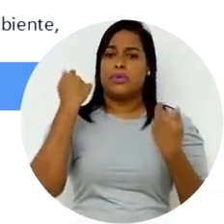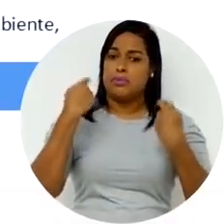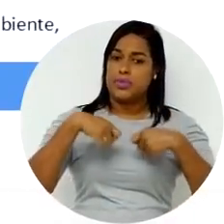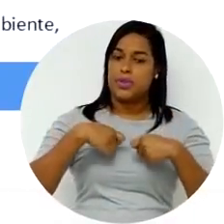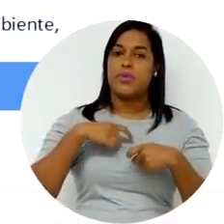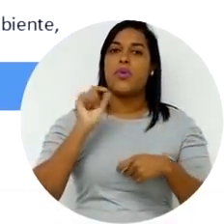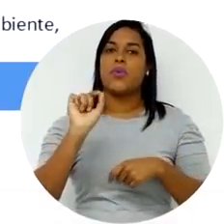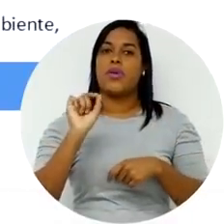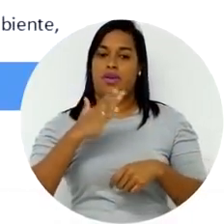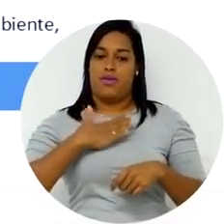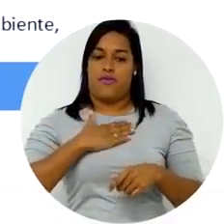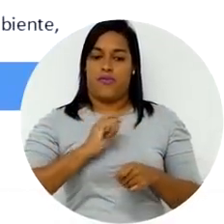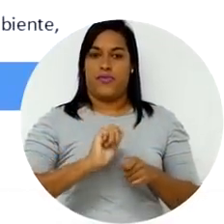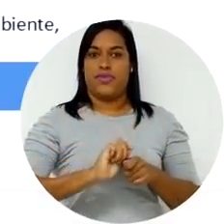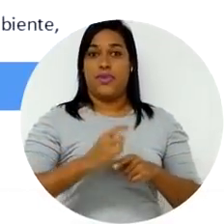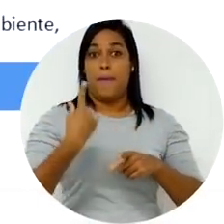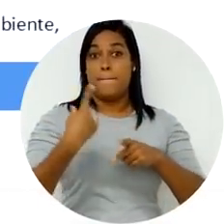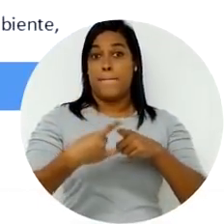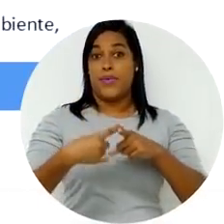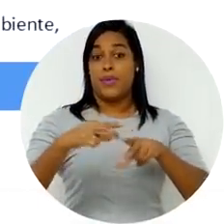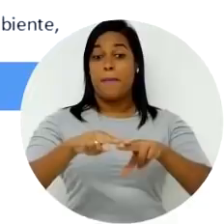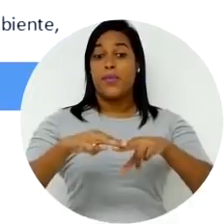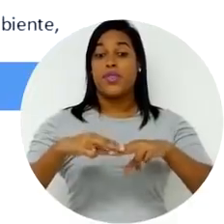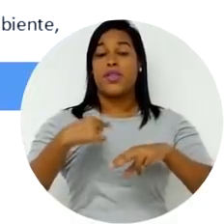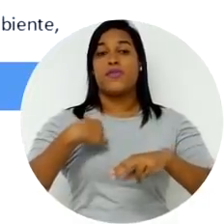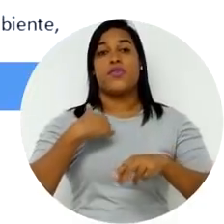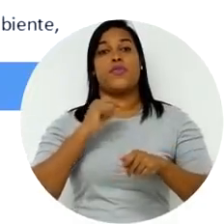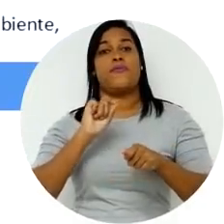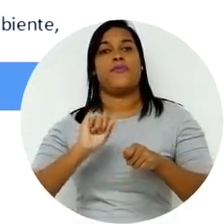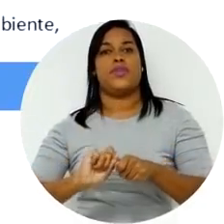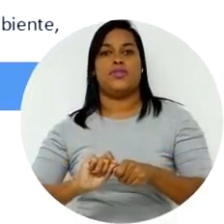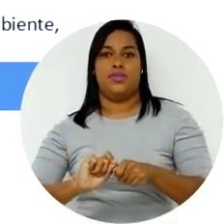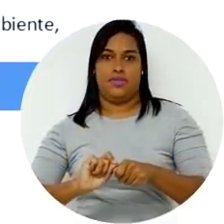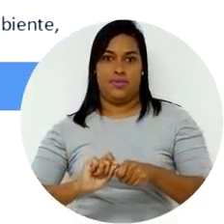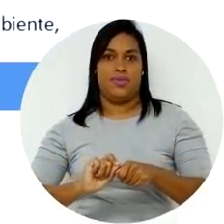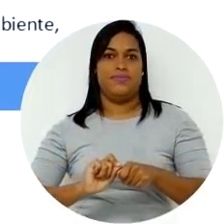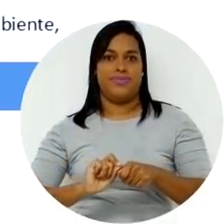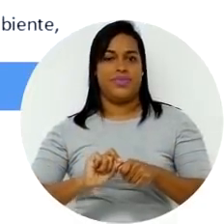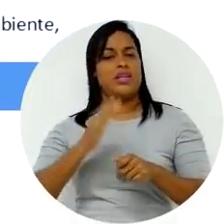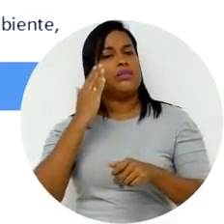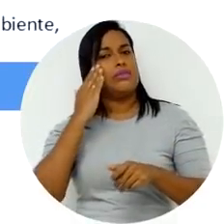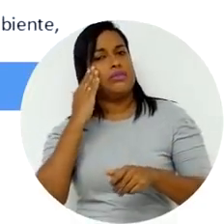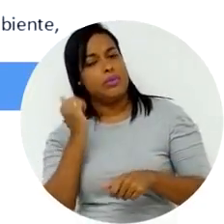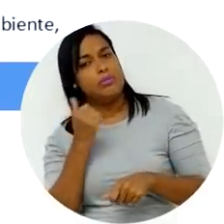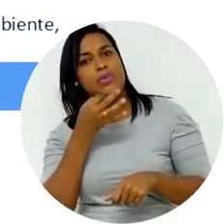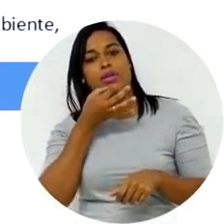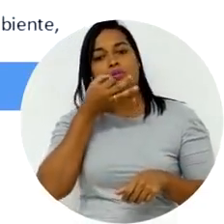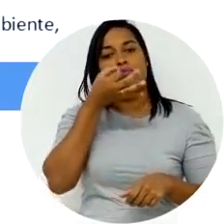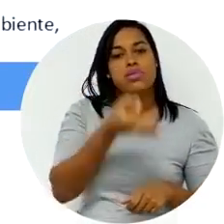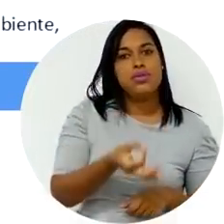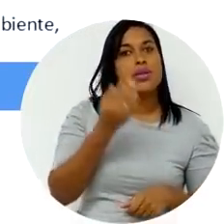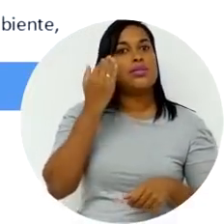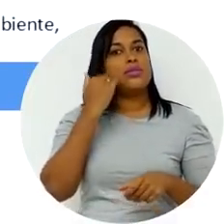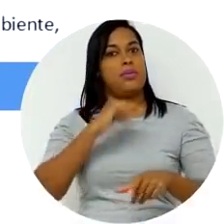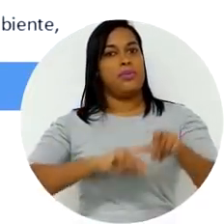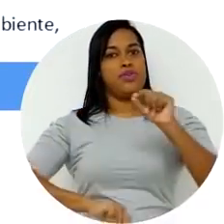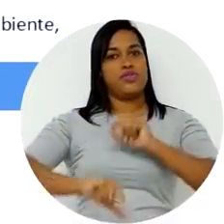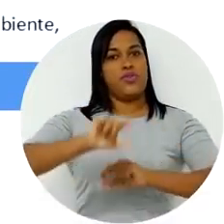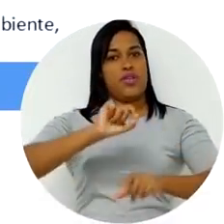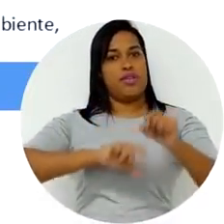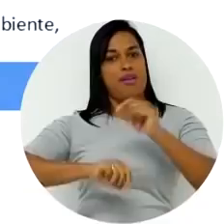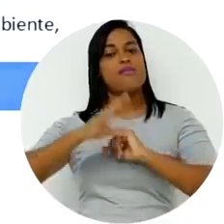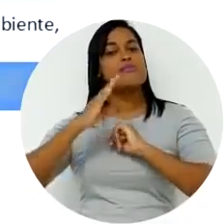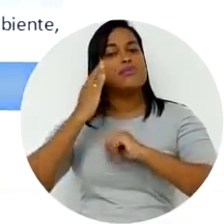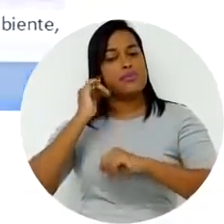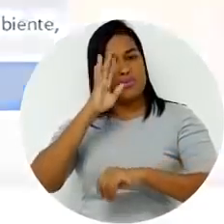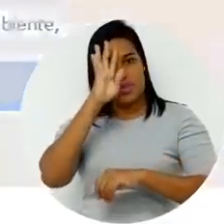saber o que vamos fazer e o porquê de estarmos fazendo. Saber julgar, saber escolher, saber